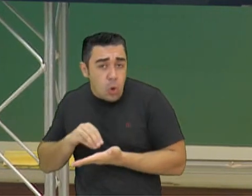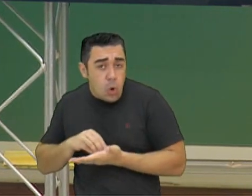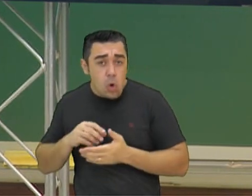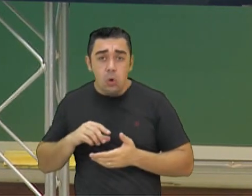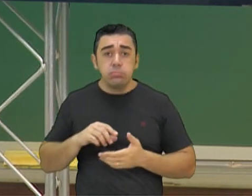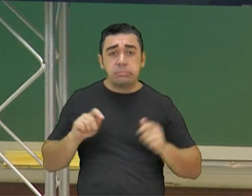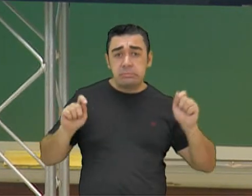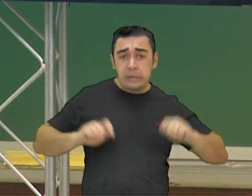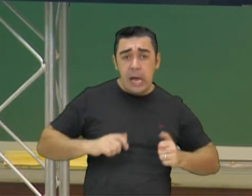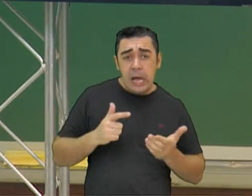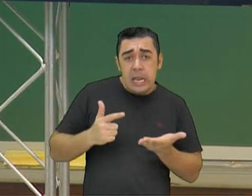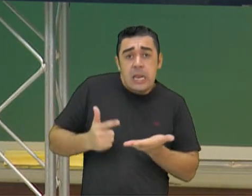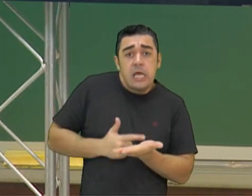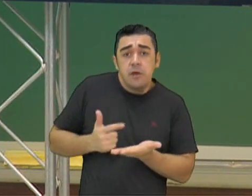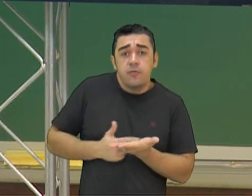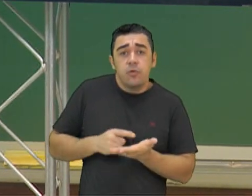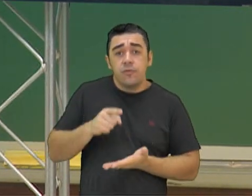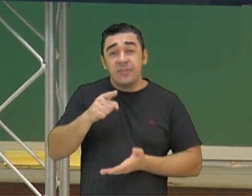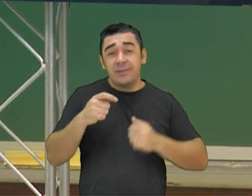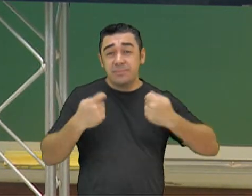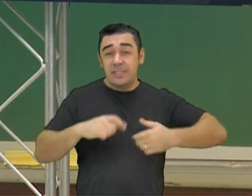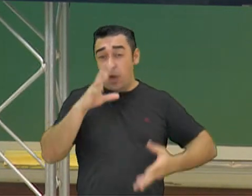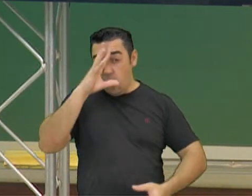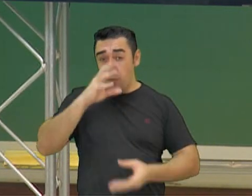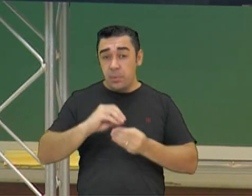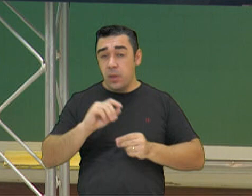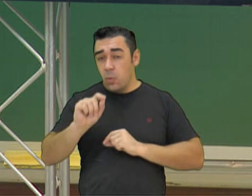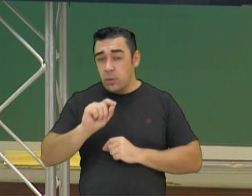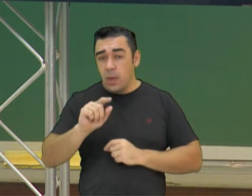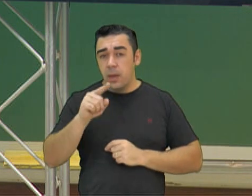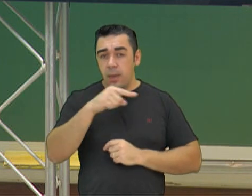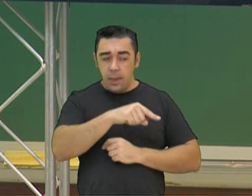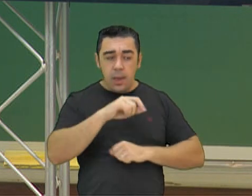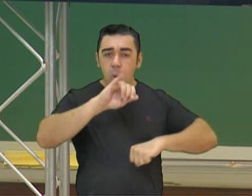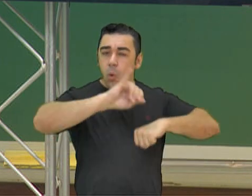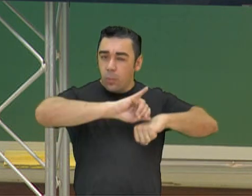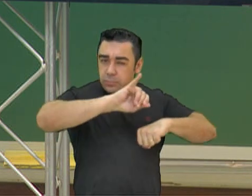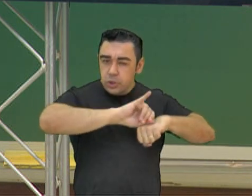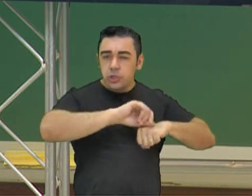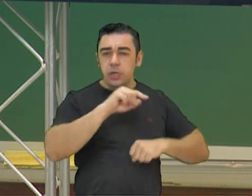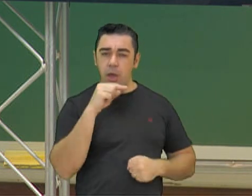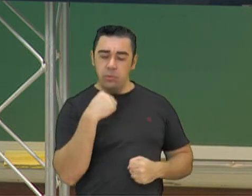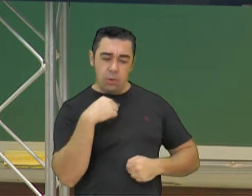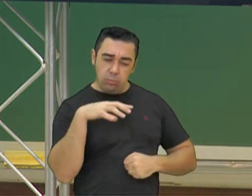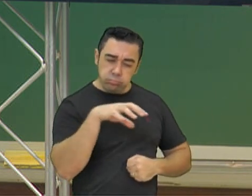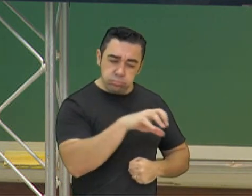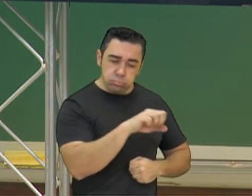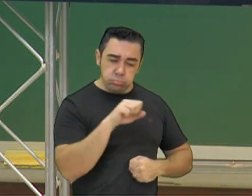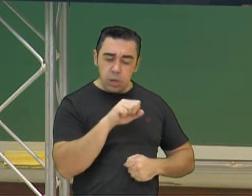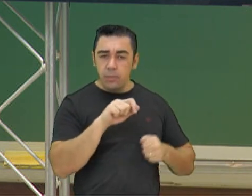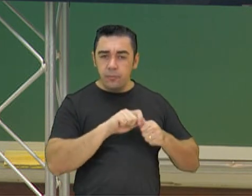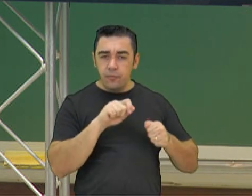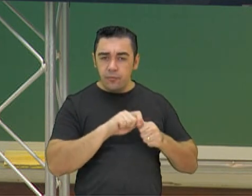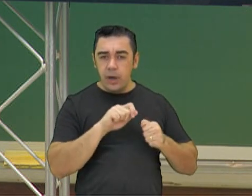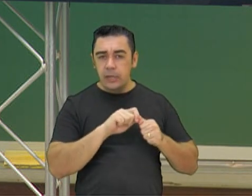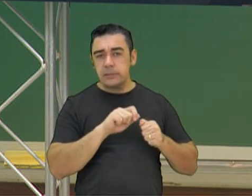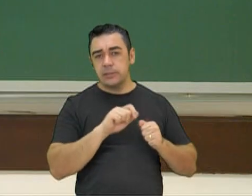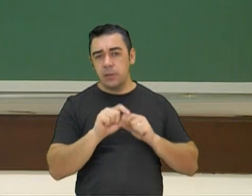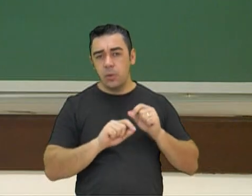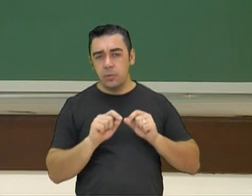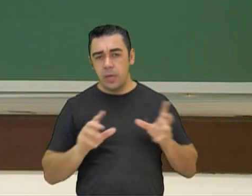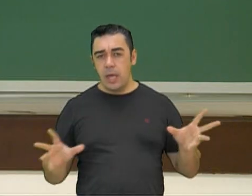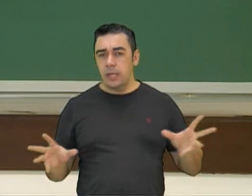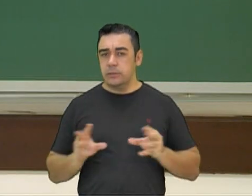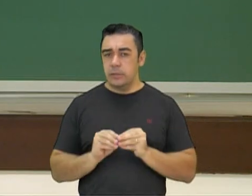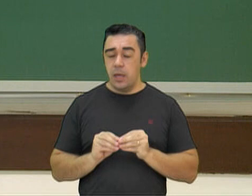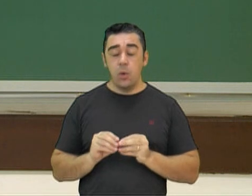livro. O que vocês precisam entender é que precisa sempre ter um objeto a ser resenhado. Por quê? Porque você vai apresentar isso, né, o